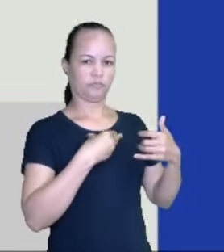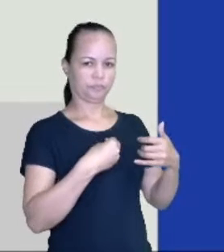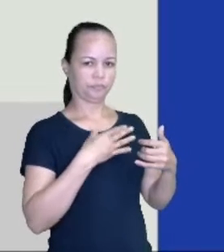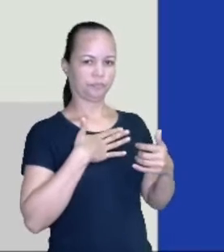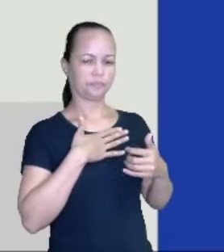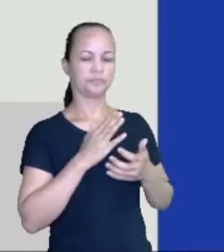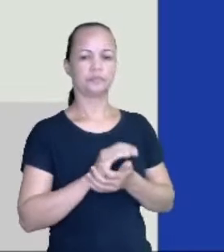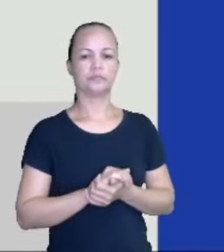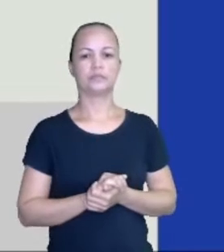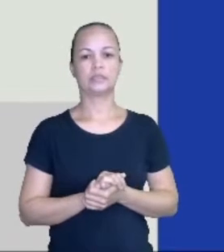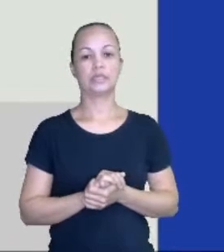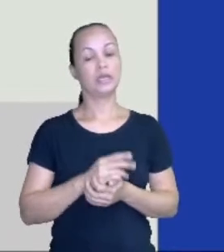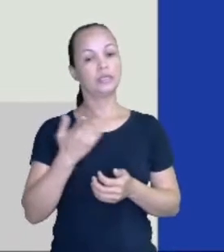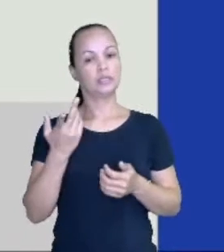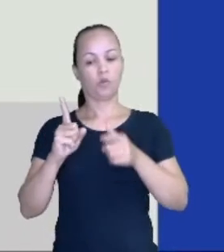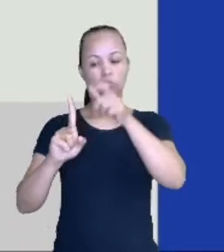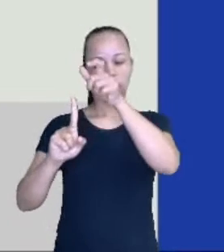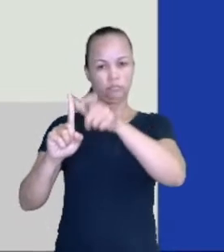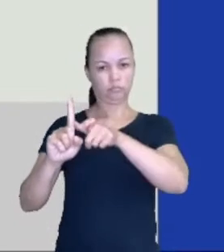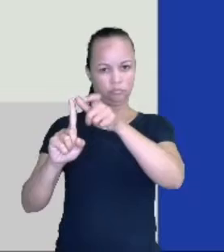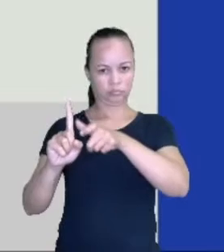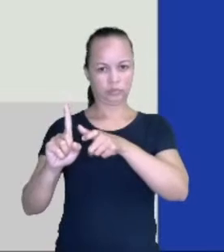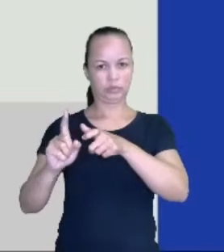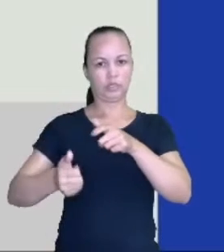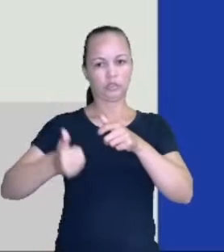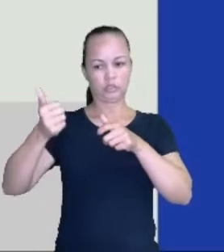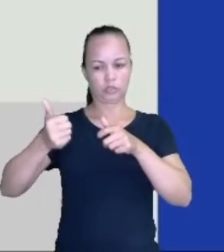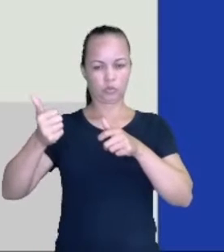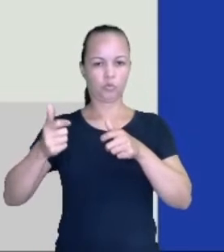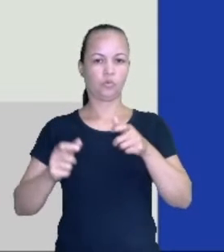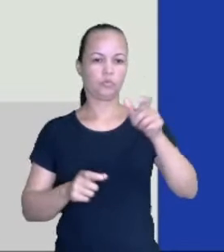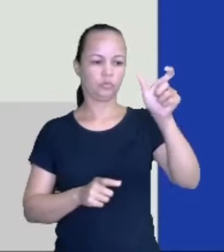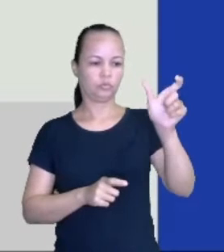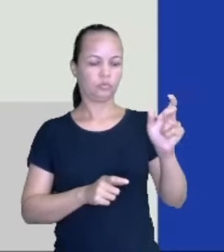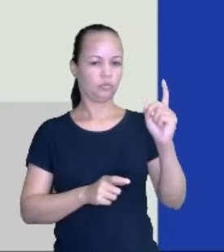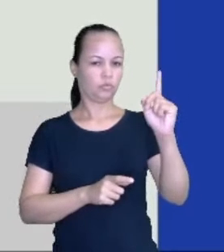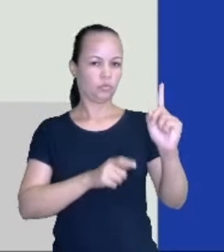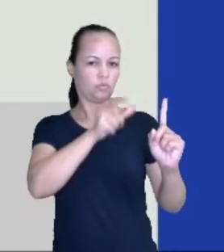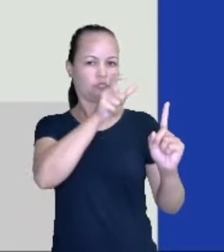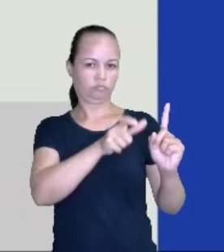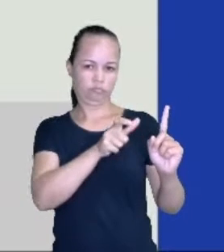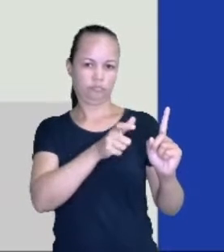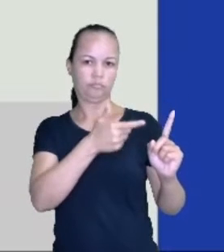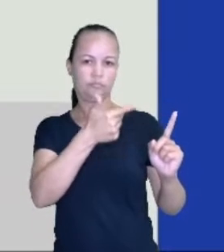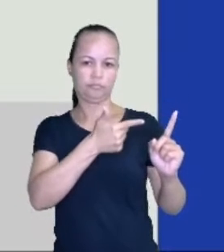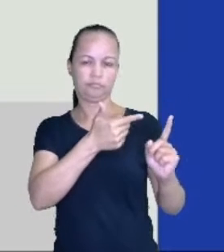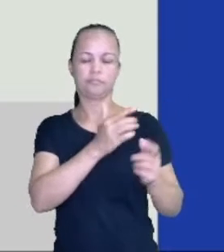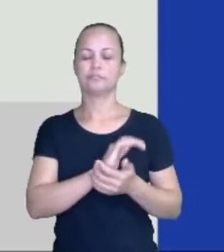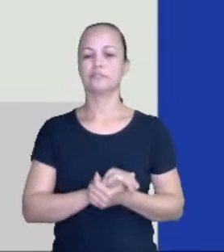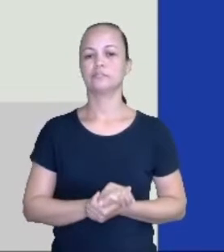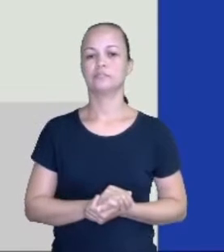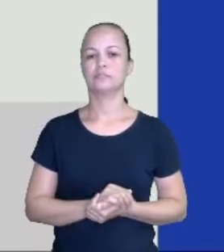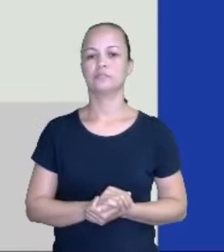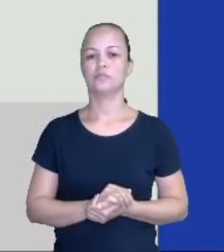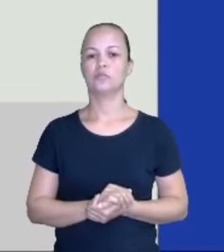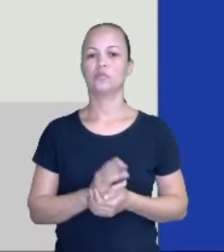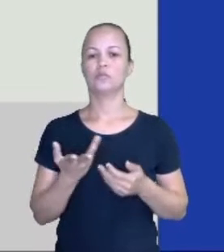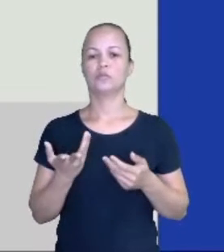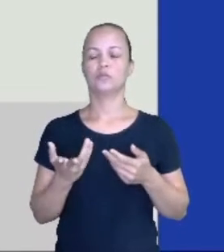travessão indica a fala de um personagem e o segundo de outra personagem. Como a gente falou de